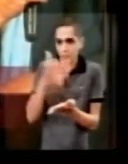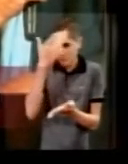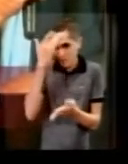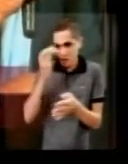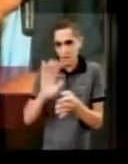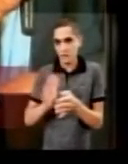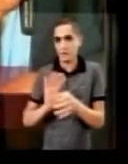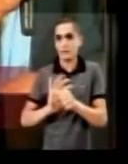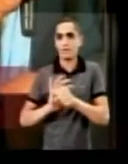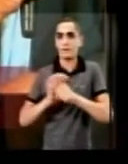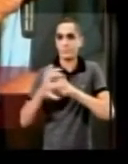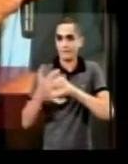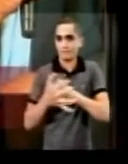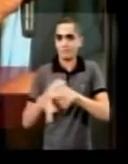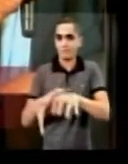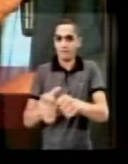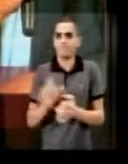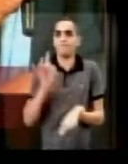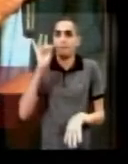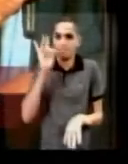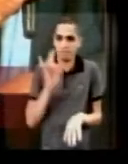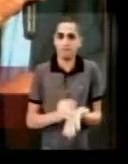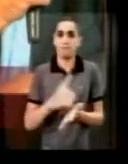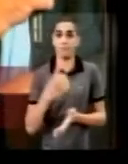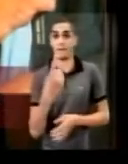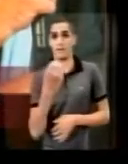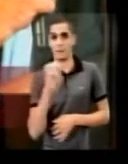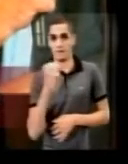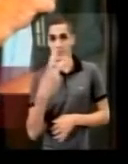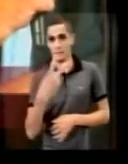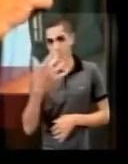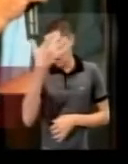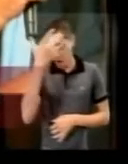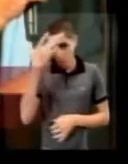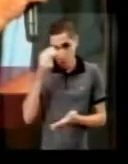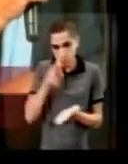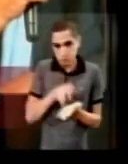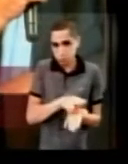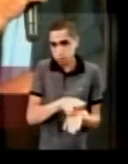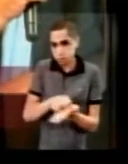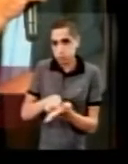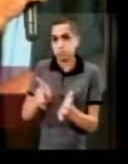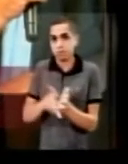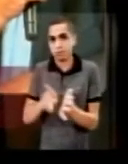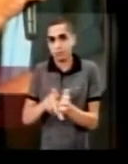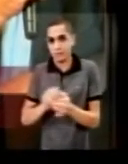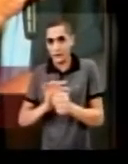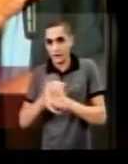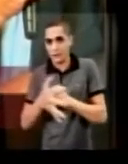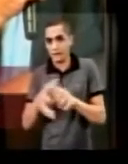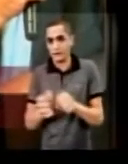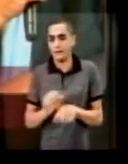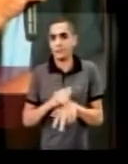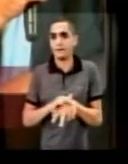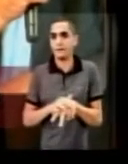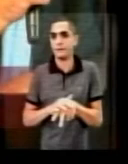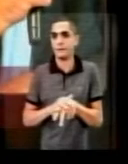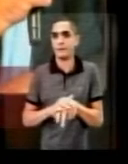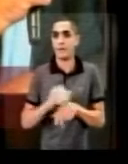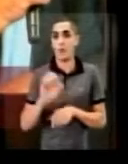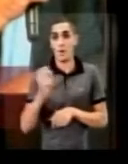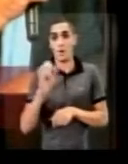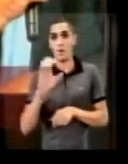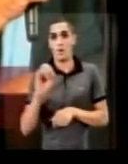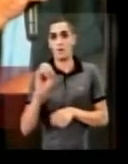182 pacientes de Covid-19 especificamente, sendo 80 em UTIs